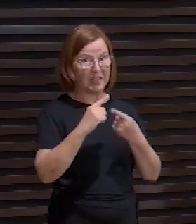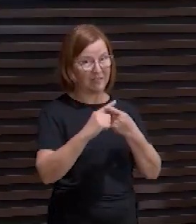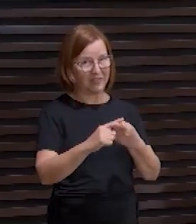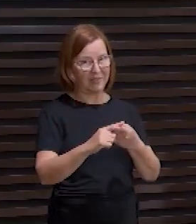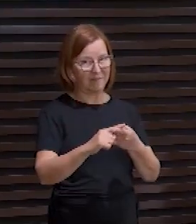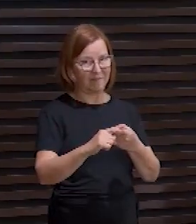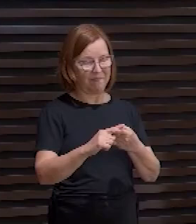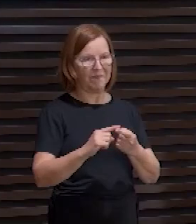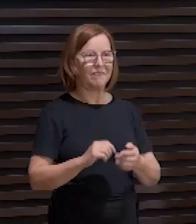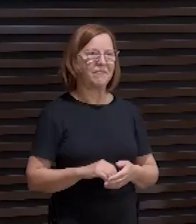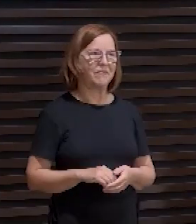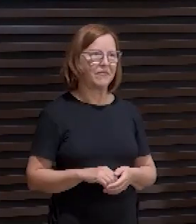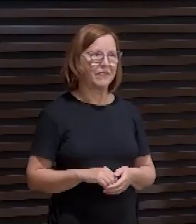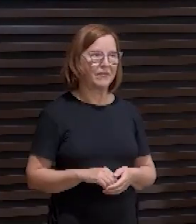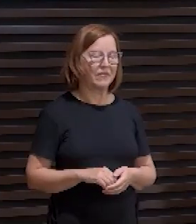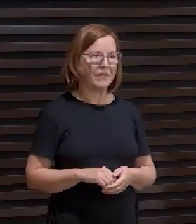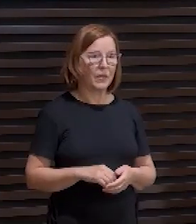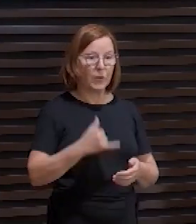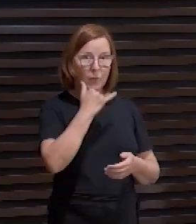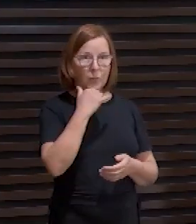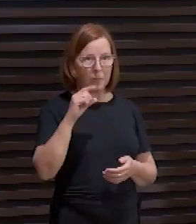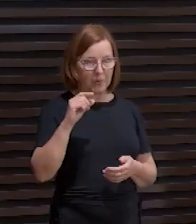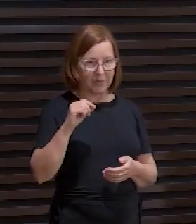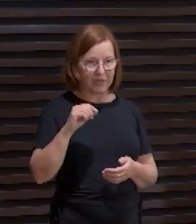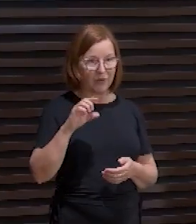só existe em nós se a vida de Cristo estiver em nós.